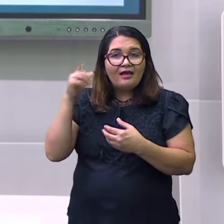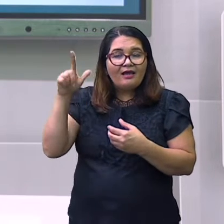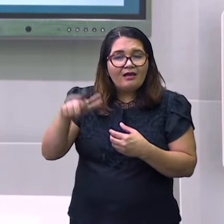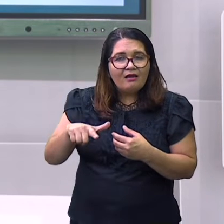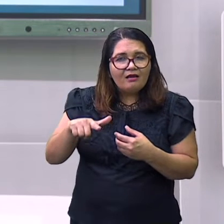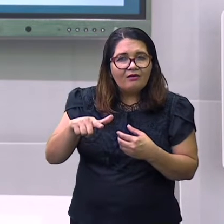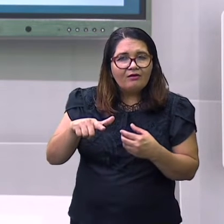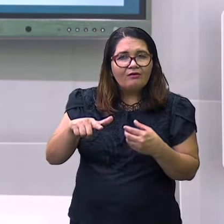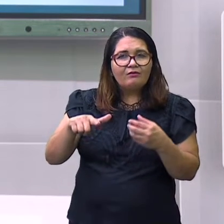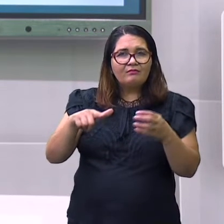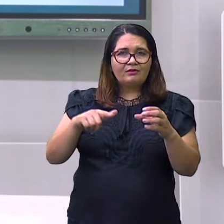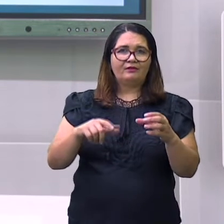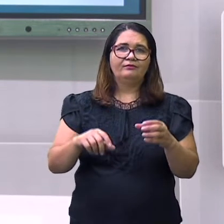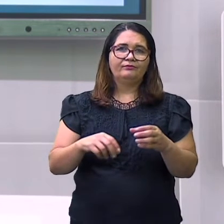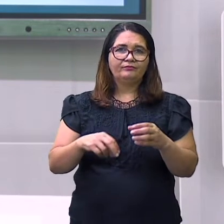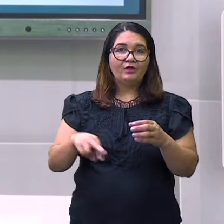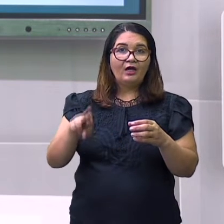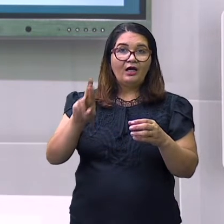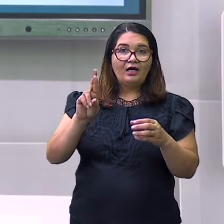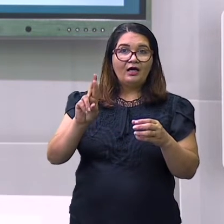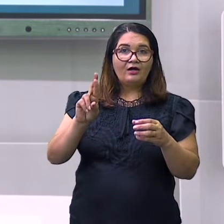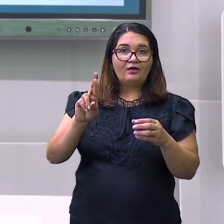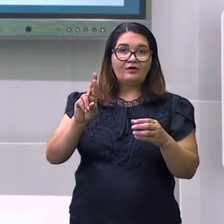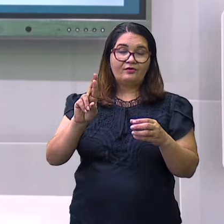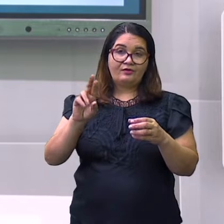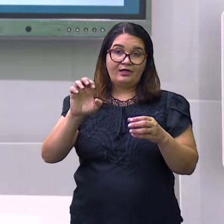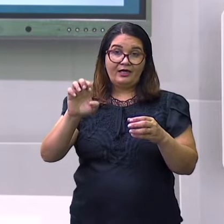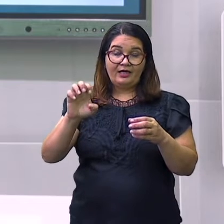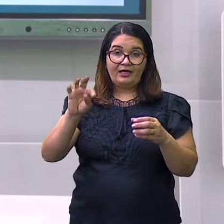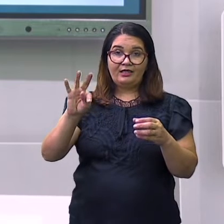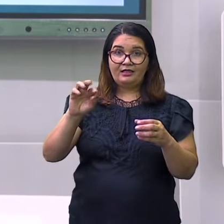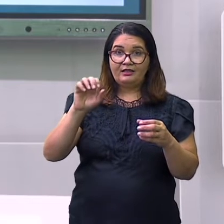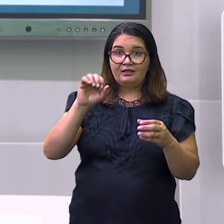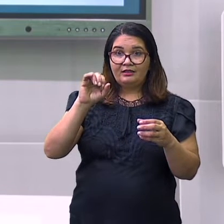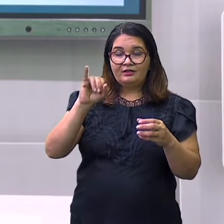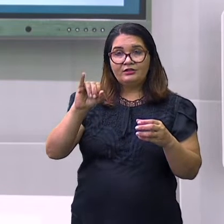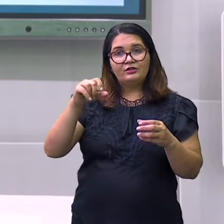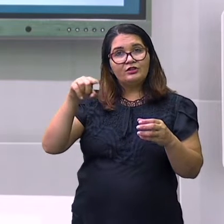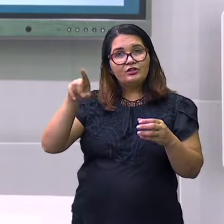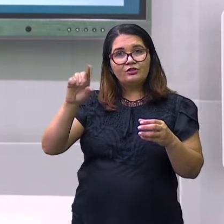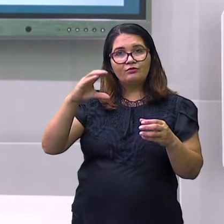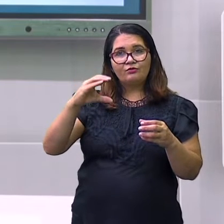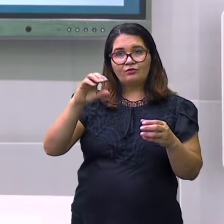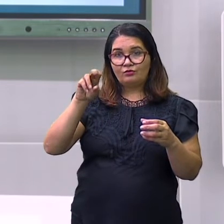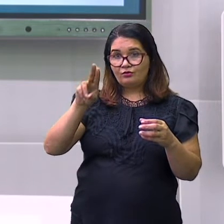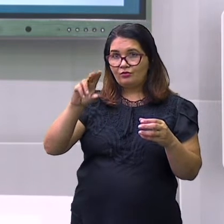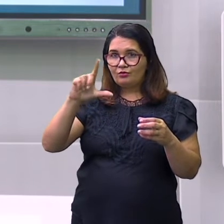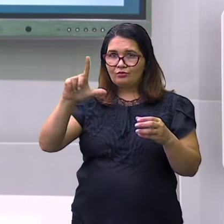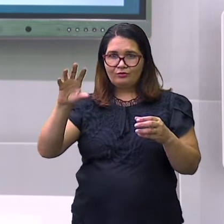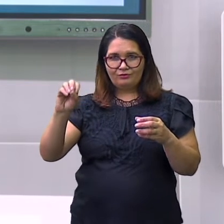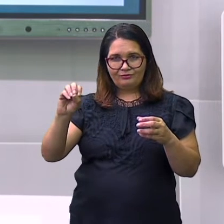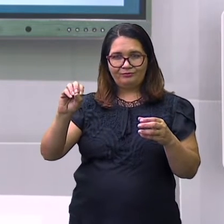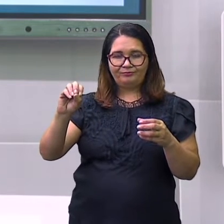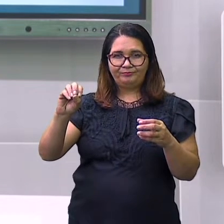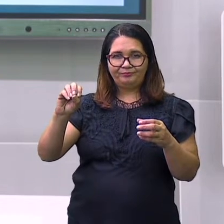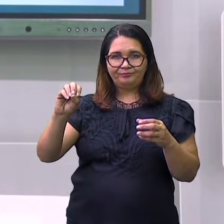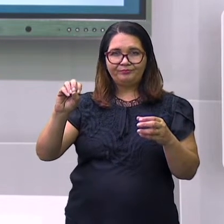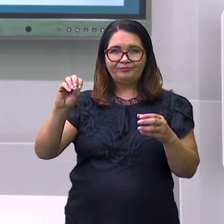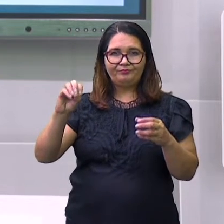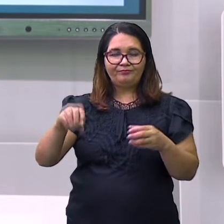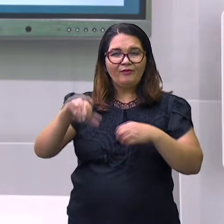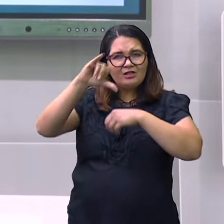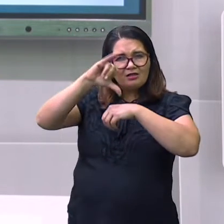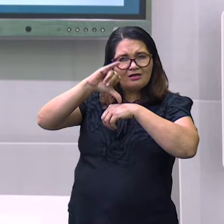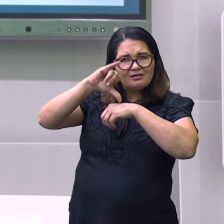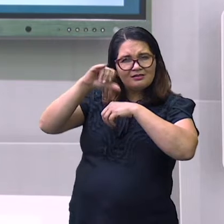endoplasmático rugoso. Então, eu vou fazer, ó, a estrutura do núcleo. Este